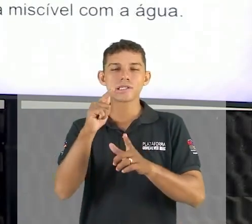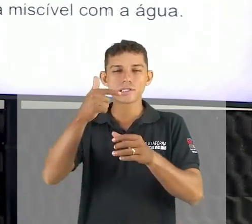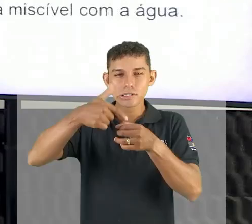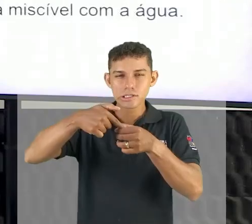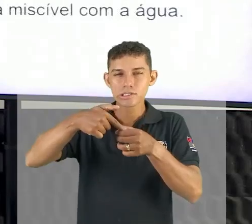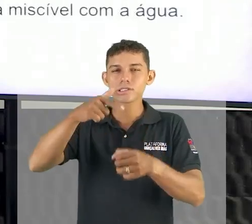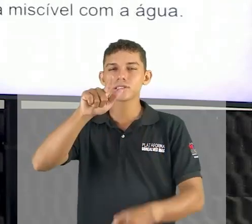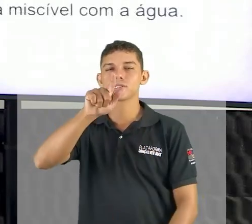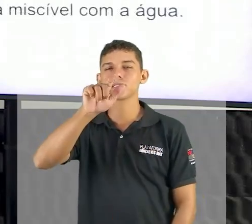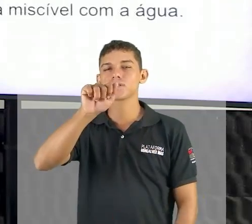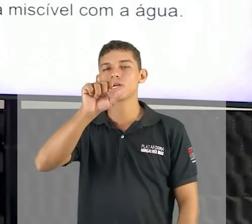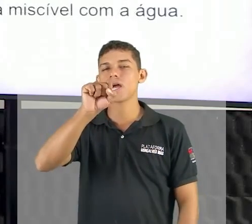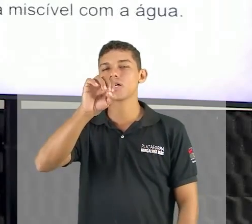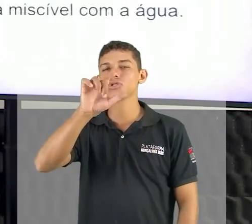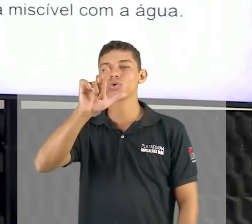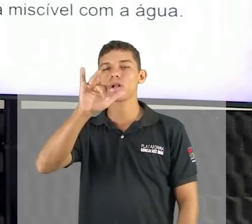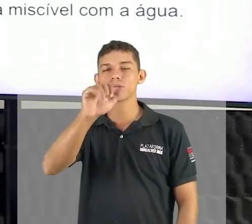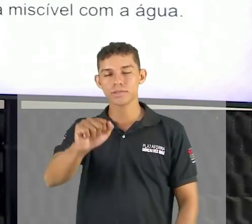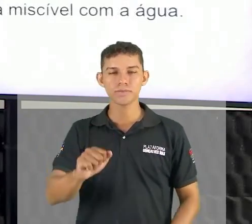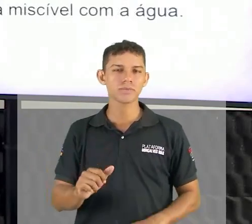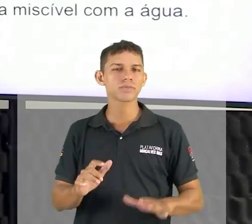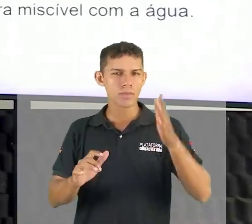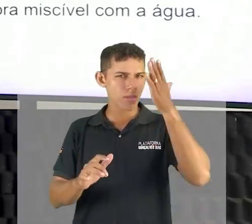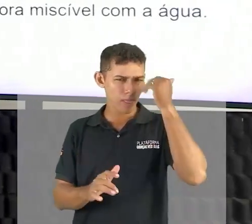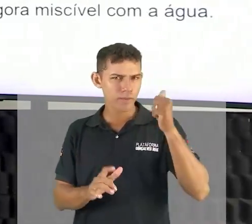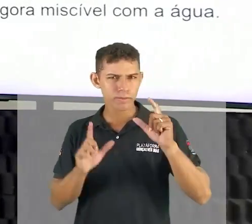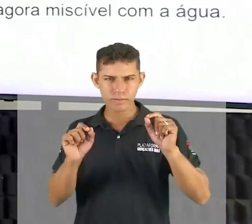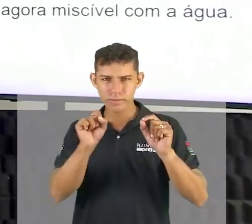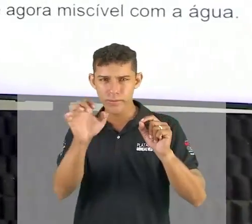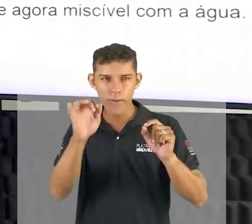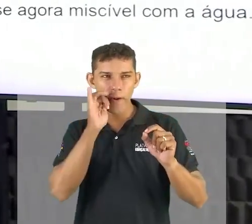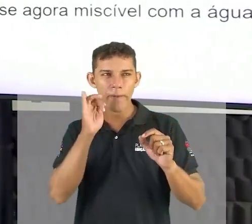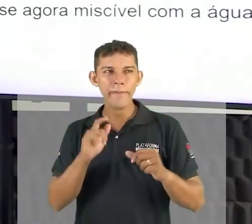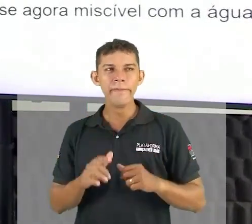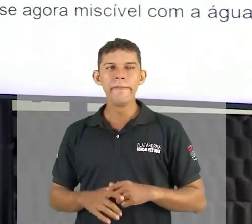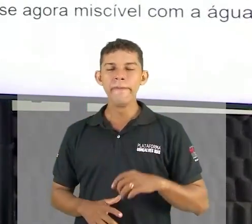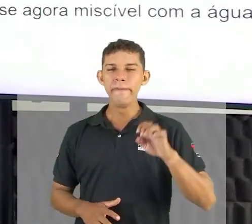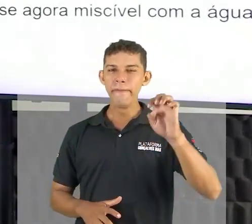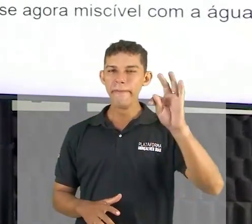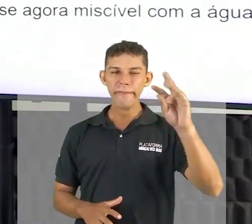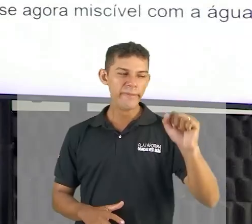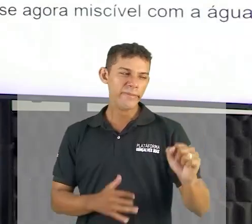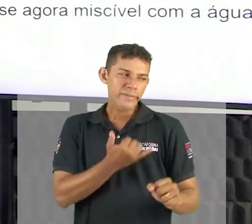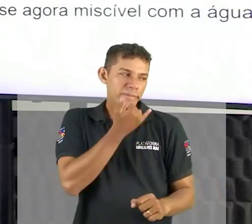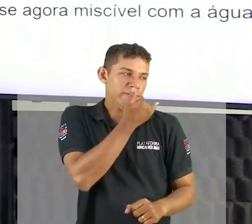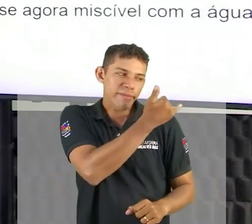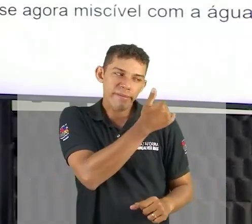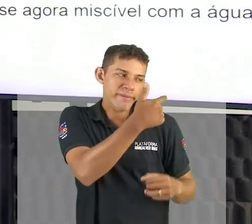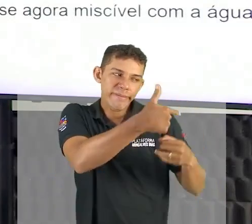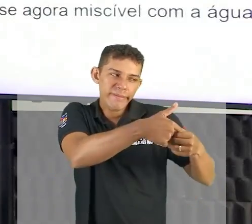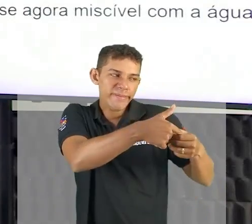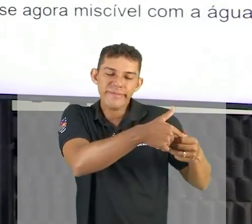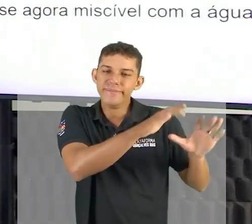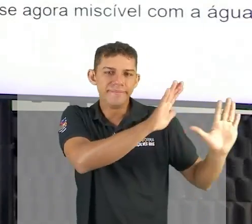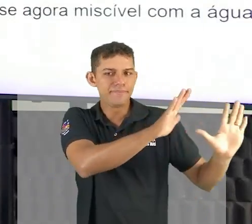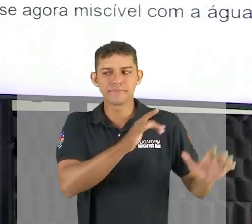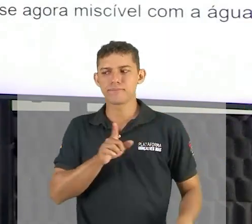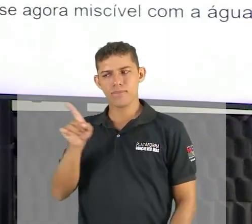E se eu tiver etanol e gasolina, se eu jogar água, o etanol vai dizer, gasolina, me desculpa, mas eu vou para onde há água.